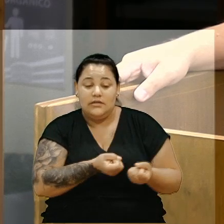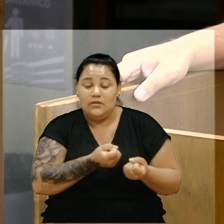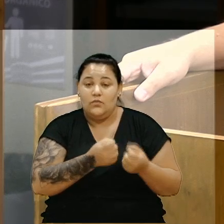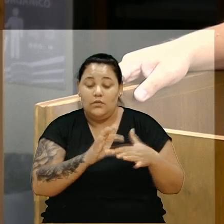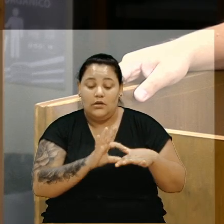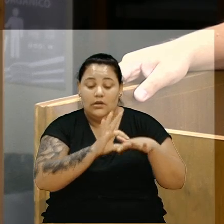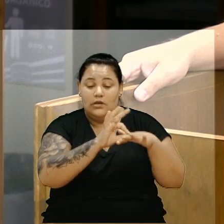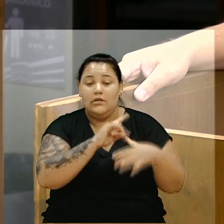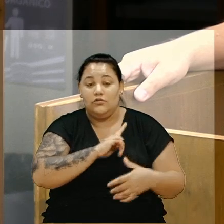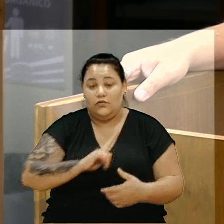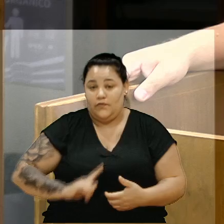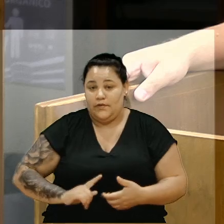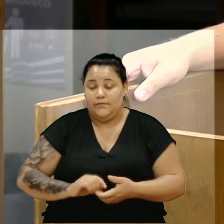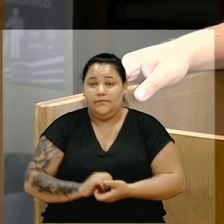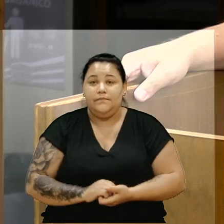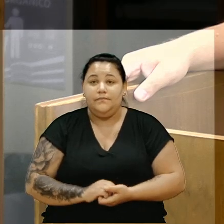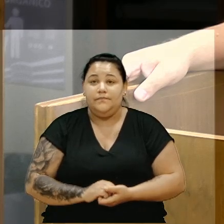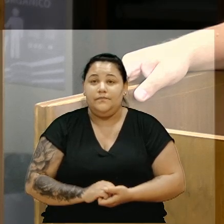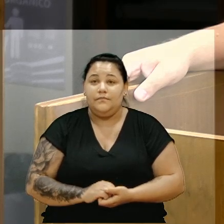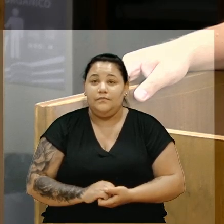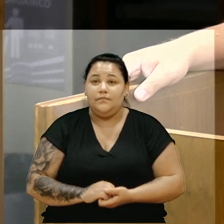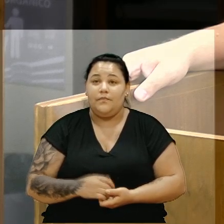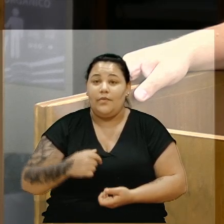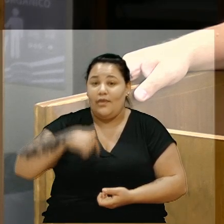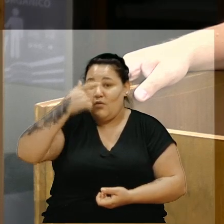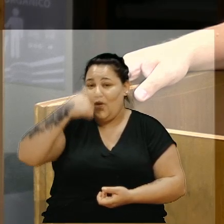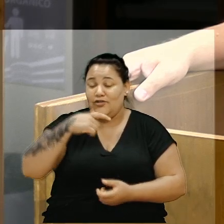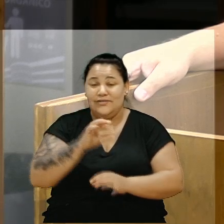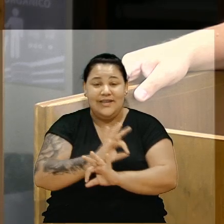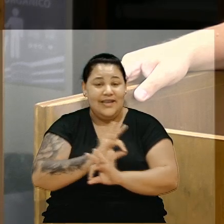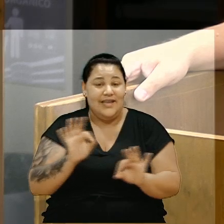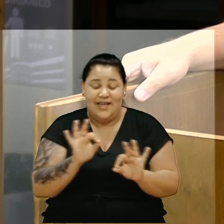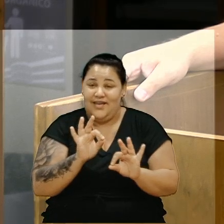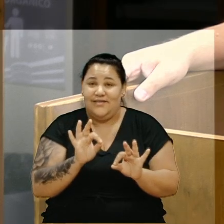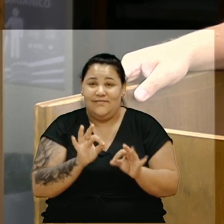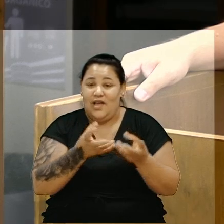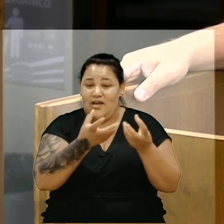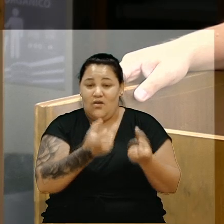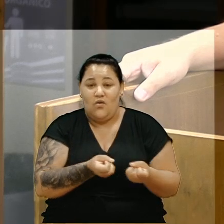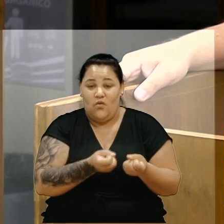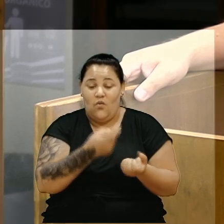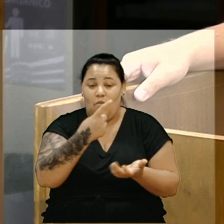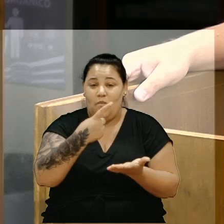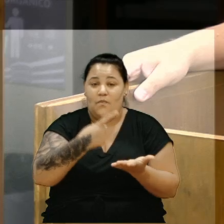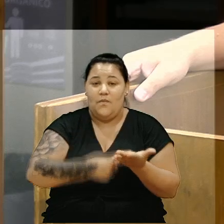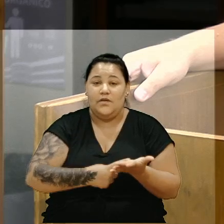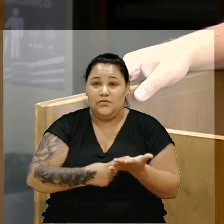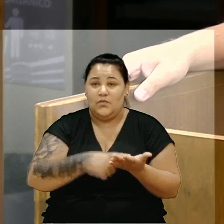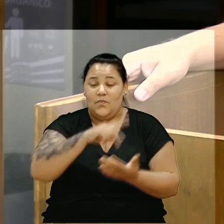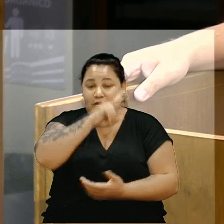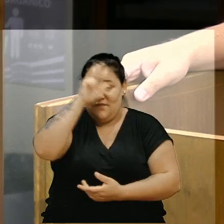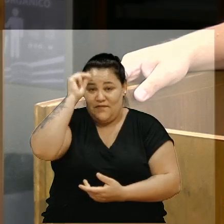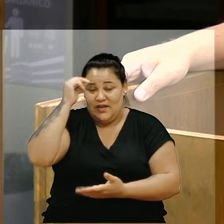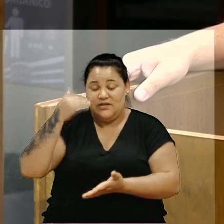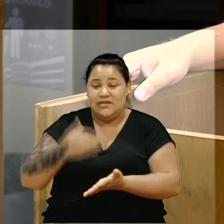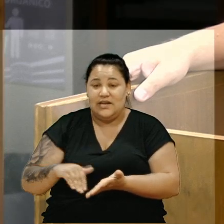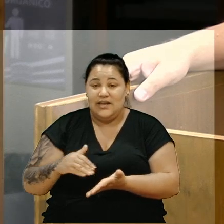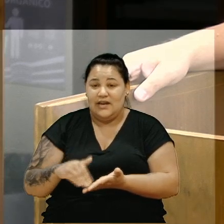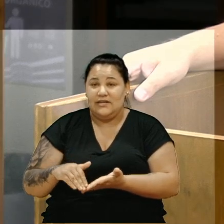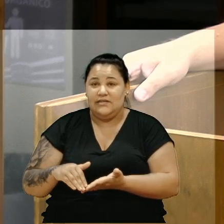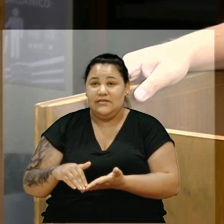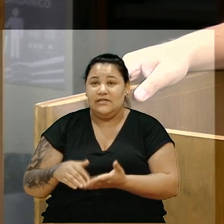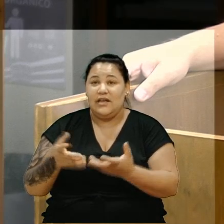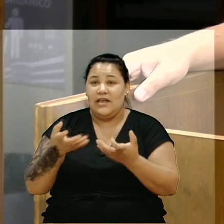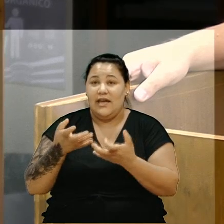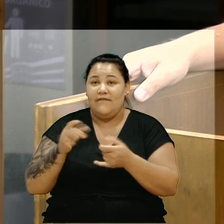governo. Eu acho que ninguém assume um compromisso, seja o prefeito, ou seja vereadores, secretários, sem a intenção de fazer o melhor